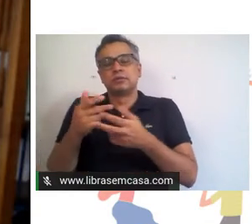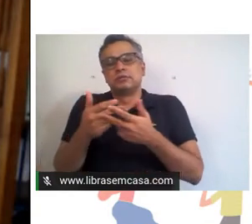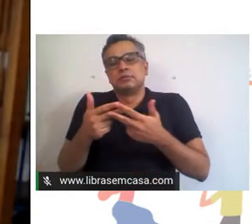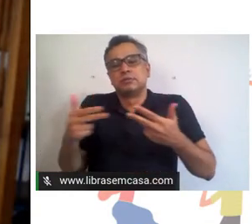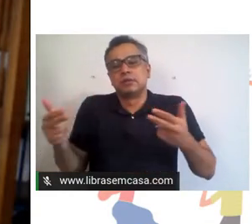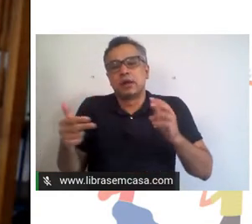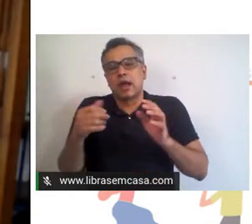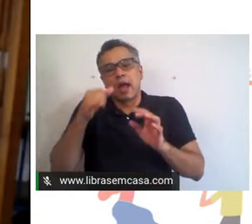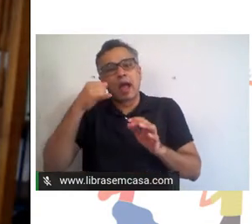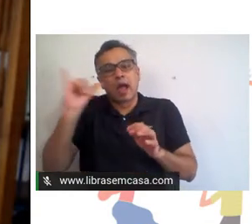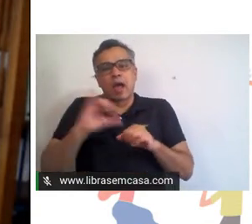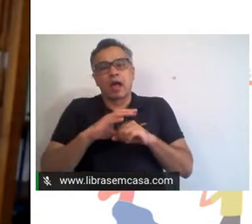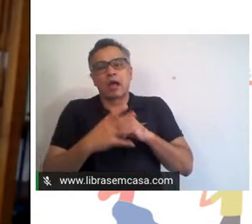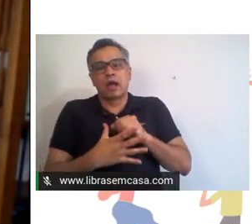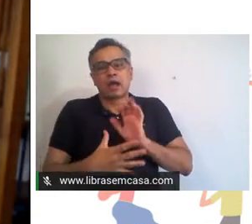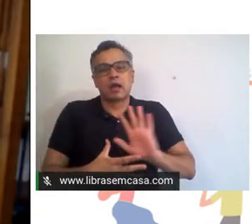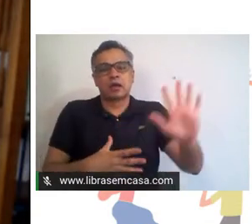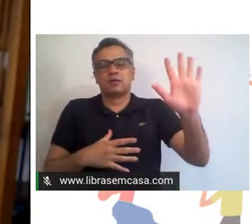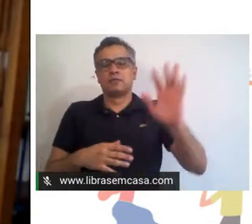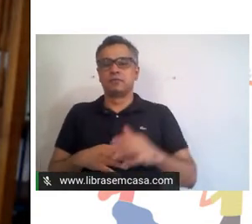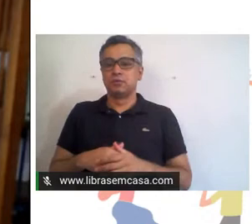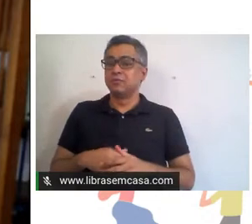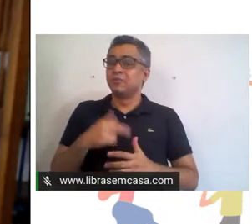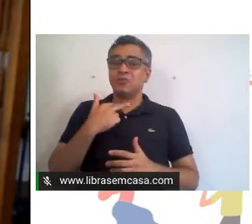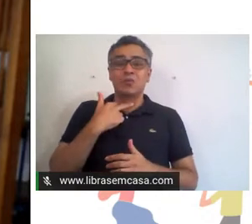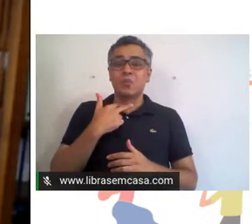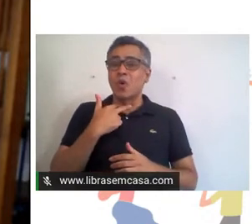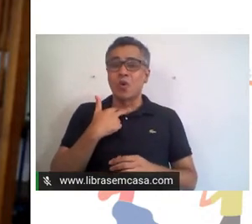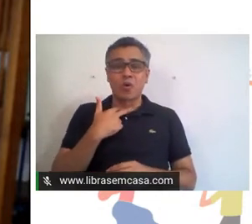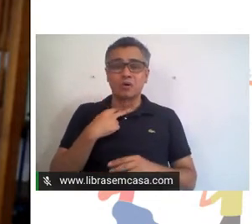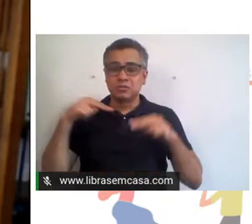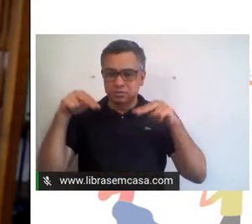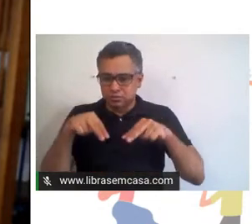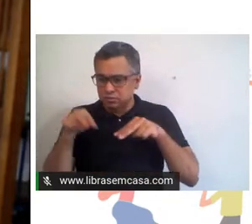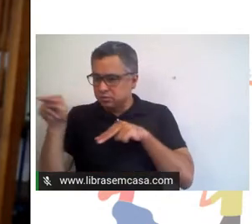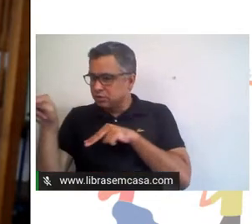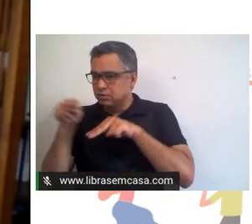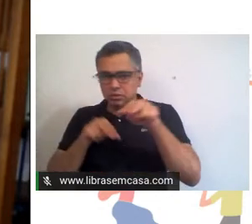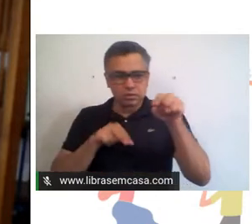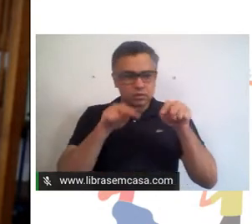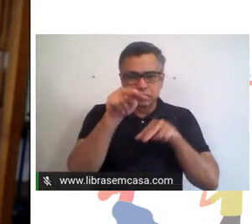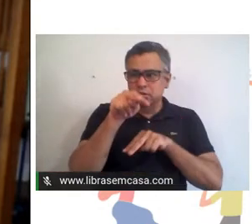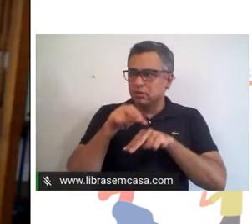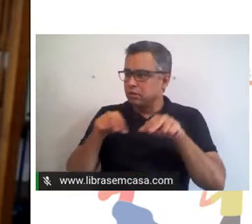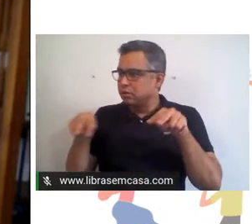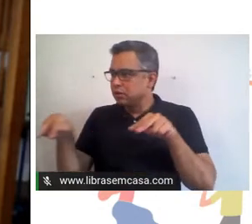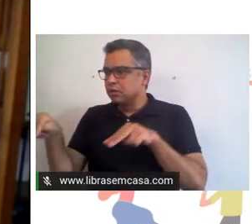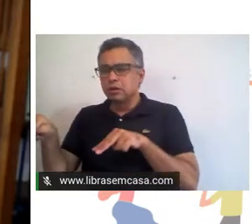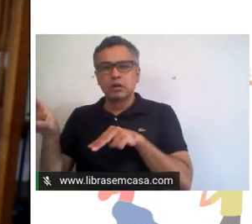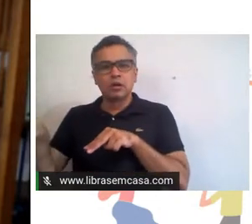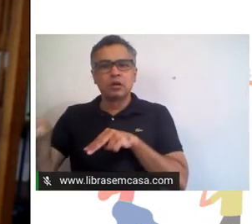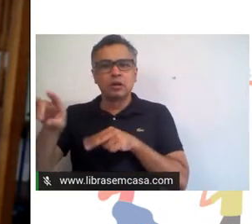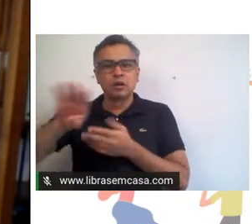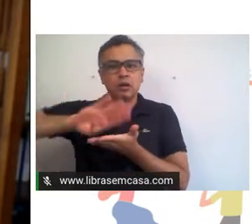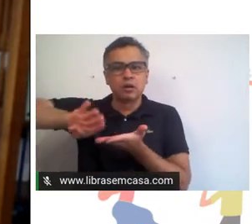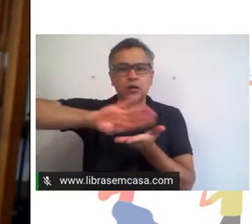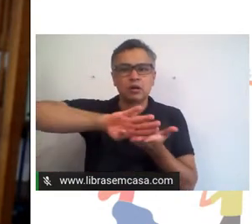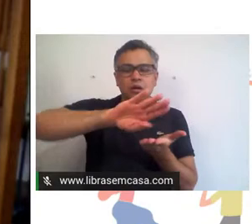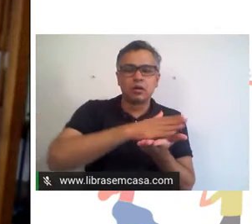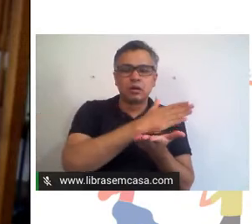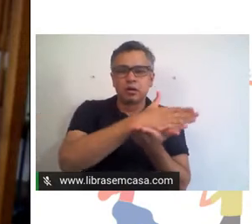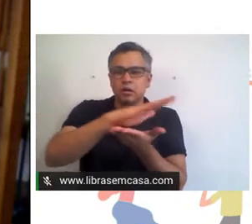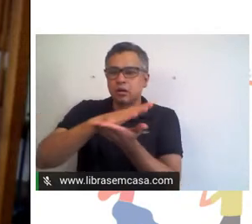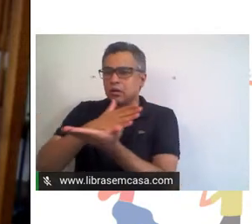município, para cada estado ou para cada país do nosso planeta. Então, nós temos que começar a ter uma visão global